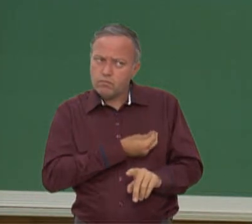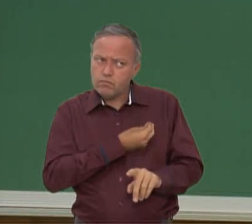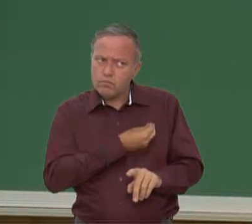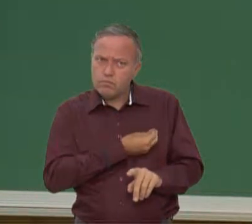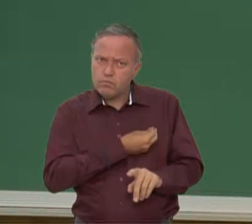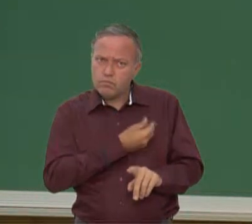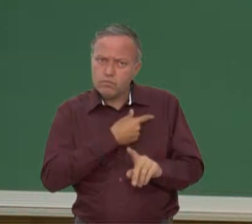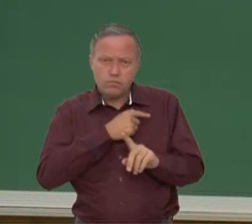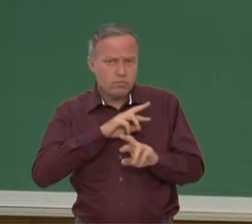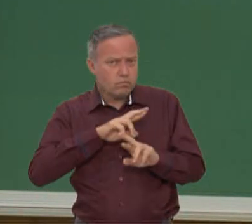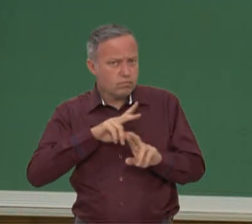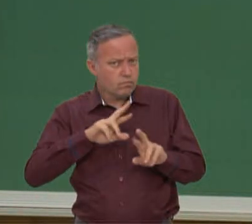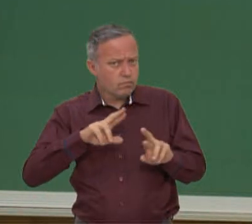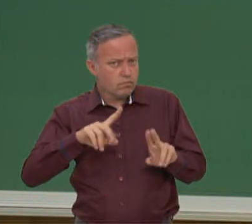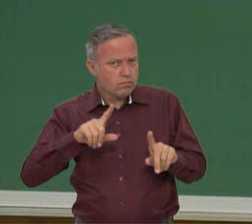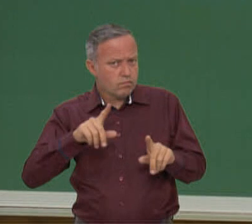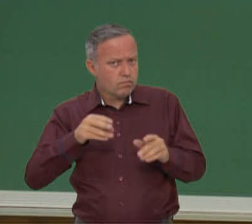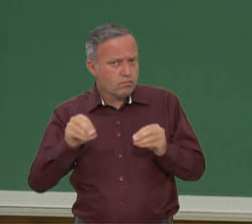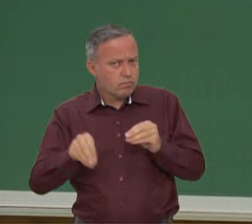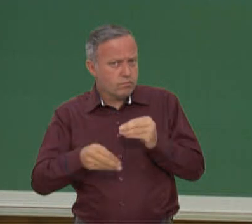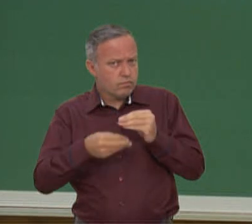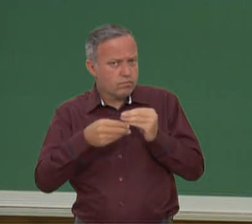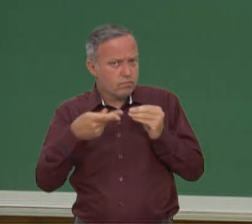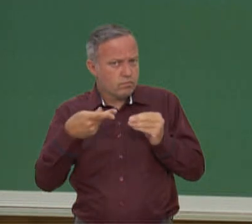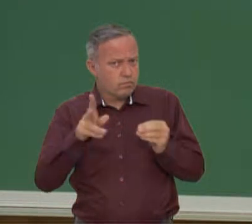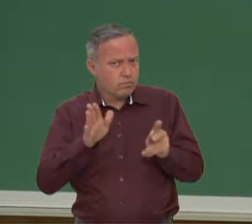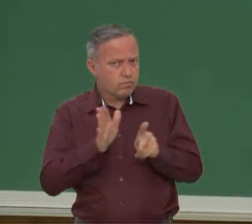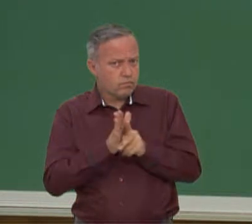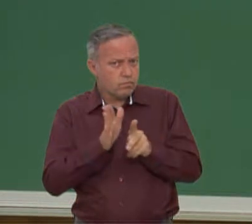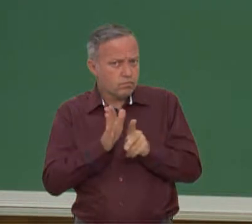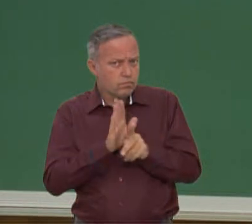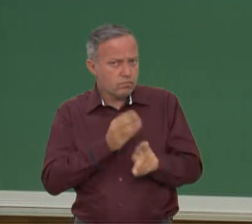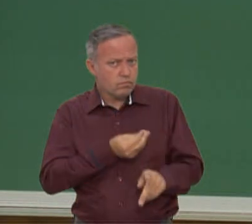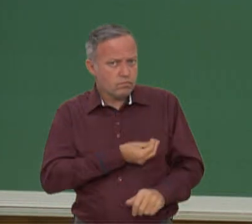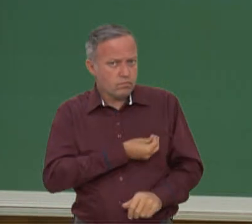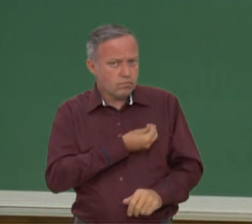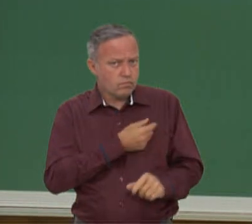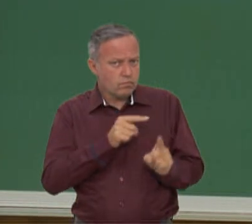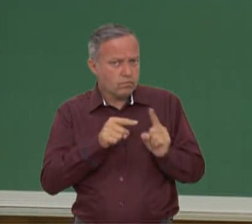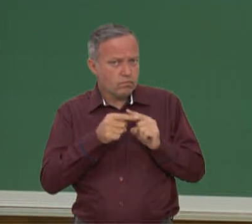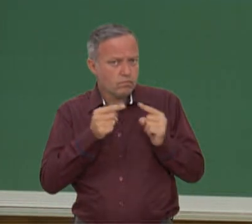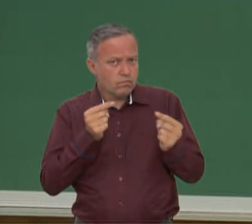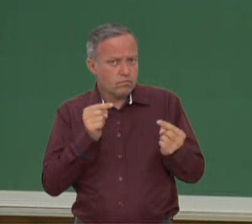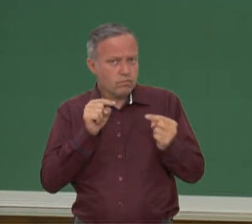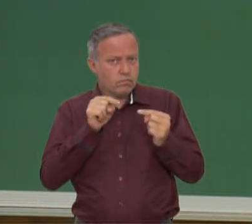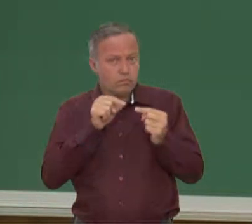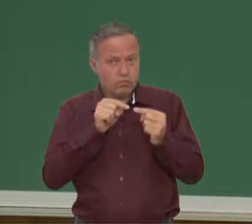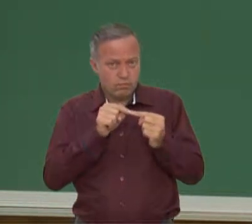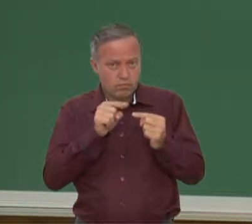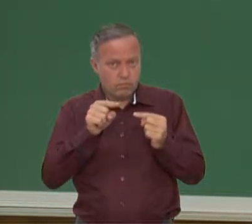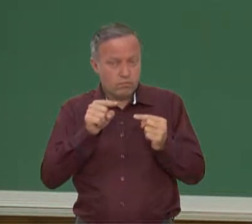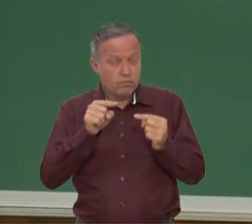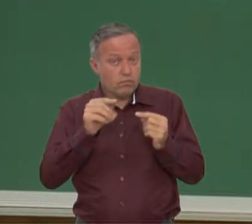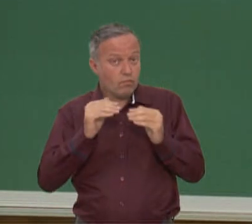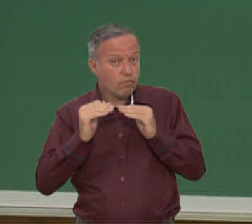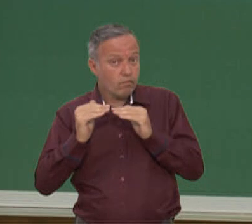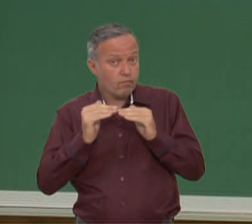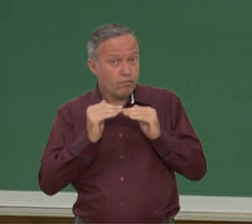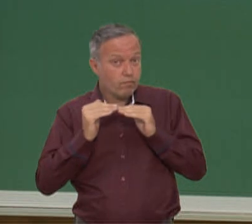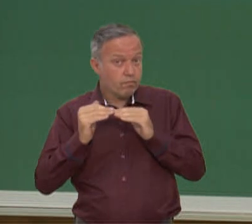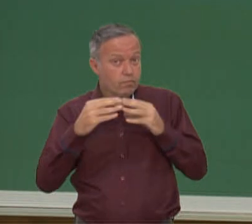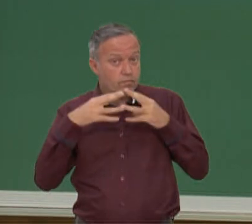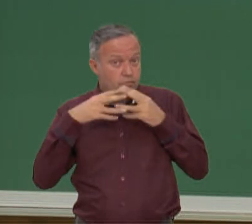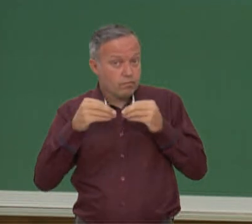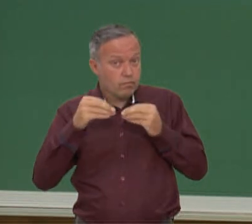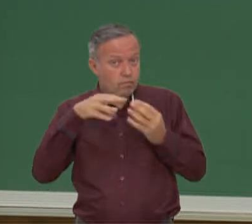suas diversidades, certo? E aí ela entende que o objetivo dela é tentar conciliar os interesses de